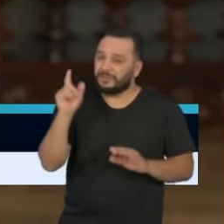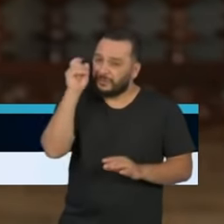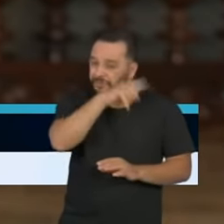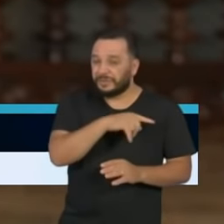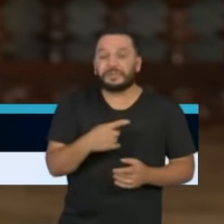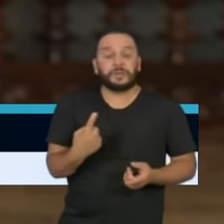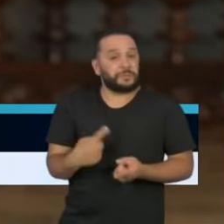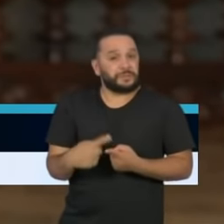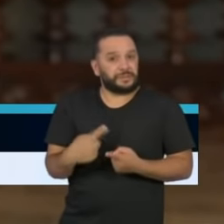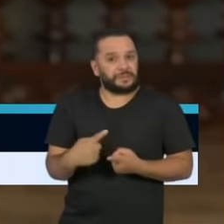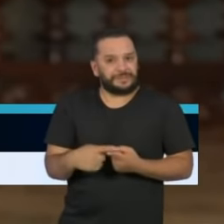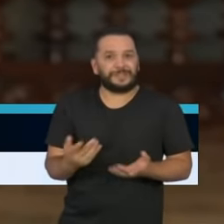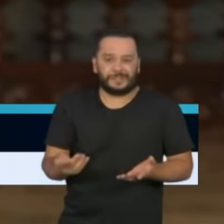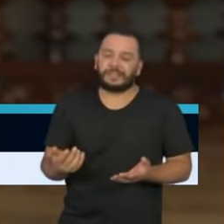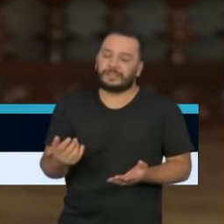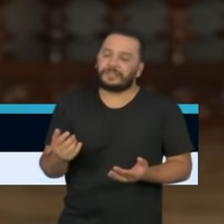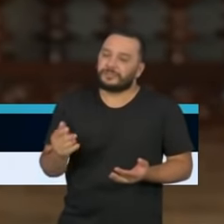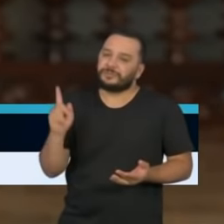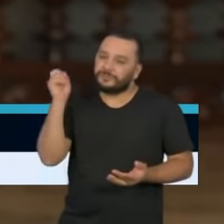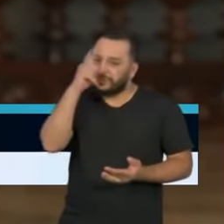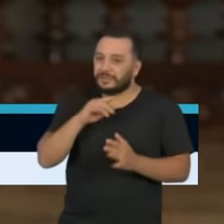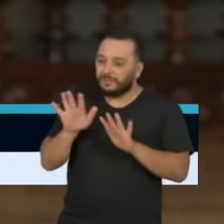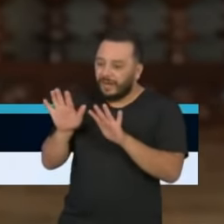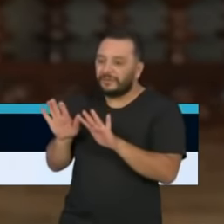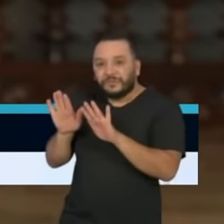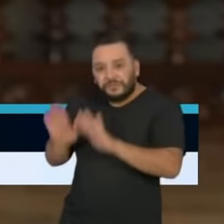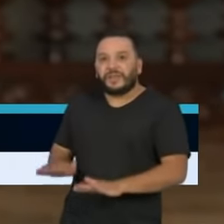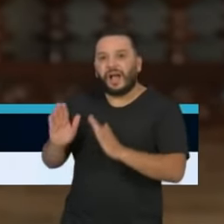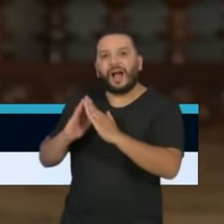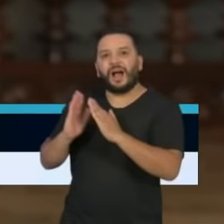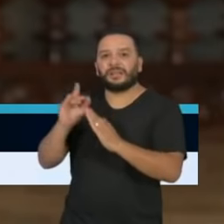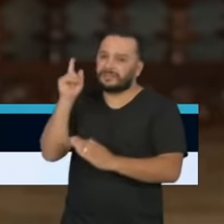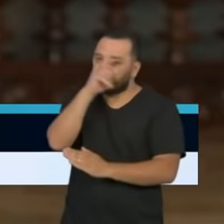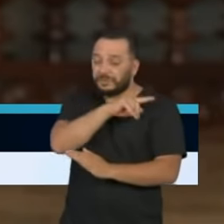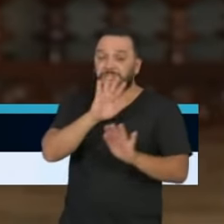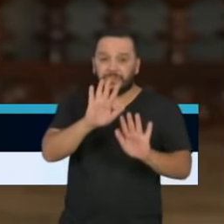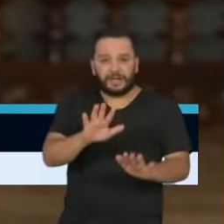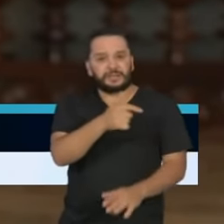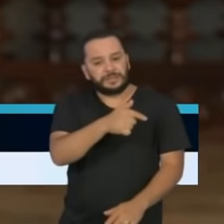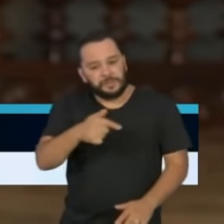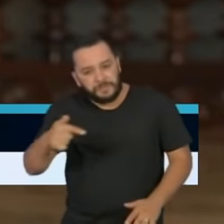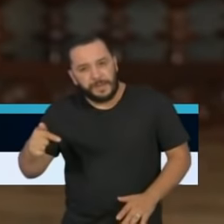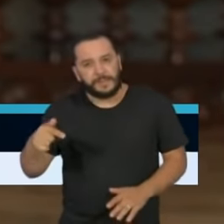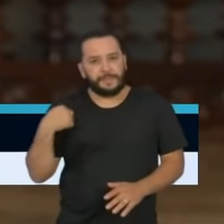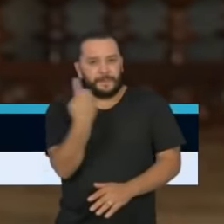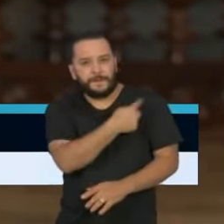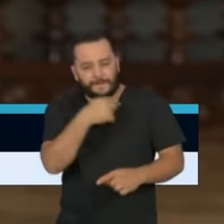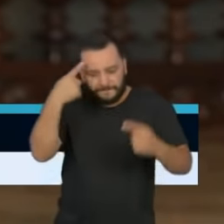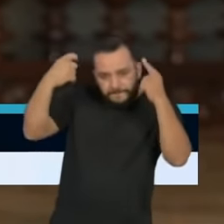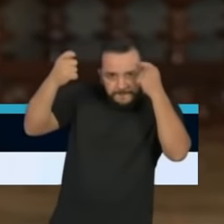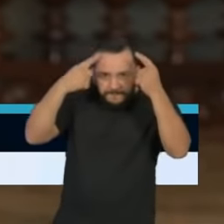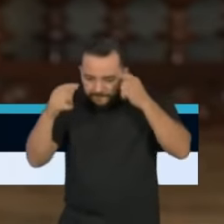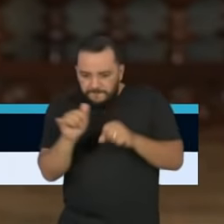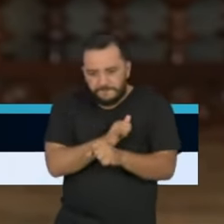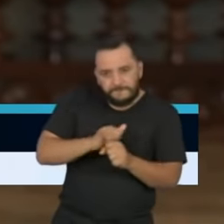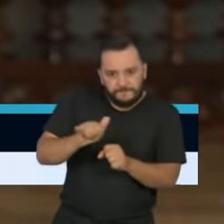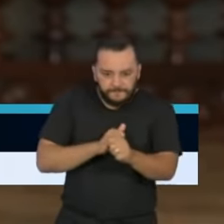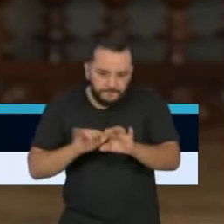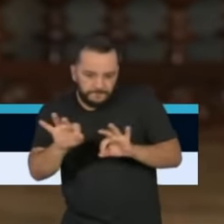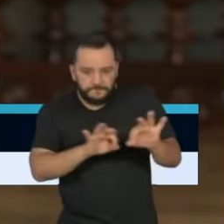menor tamanho é um pouco maior. Então, ao longo da semana, isso tudo vai ser tratado. Nossas diretoras, diretores,